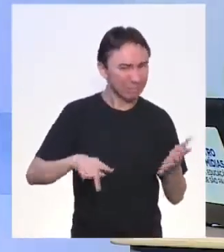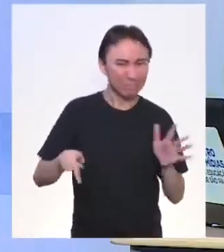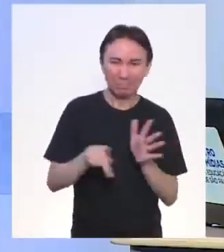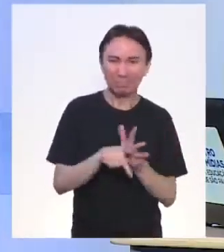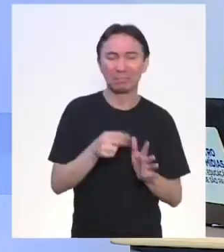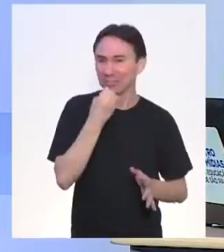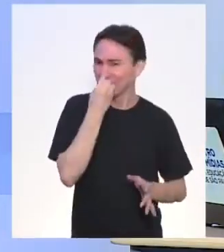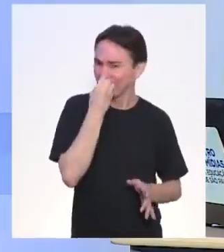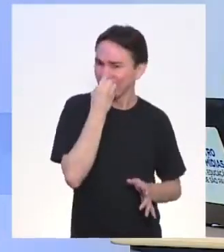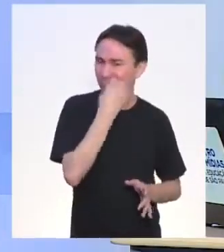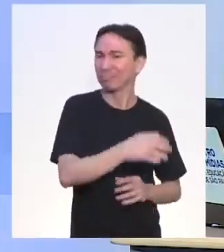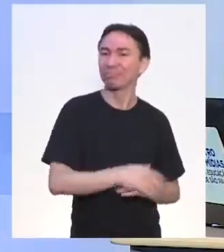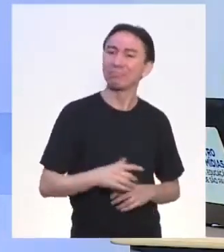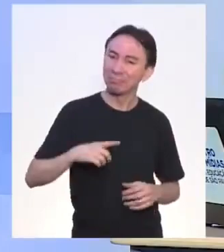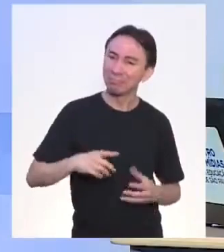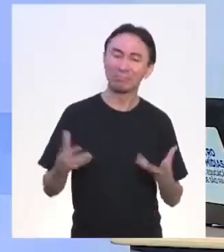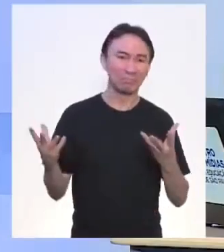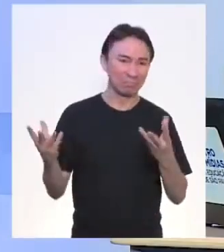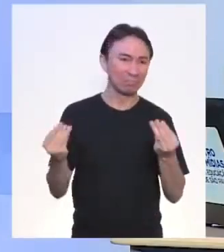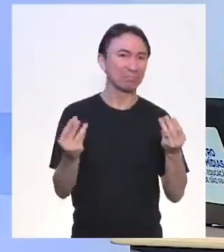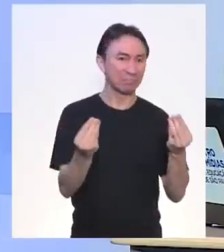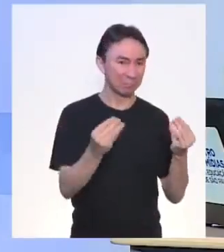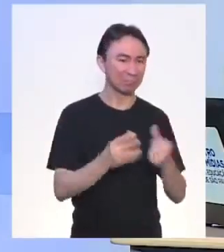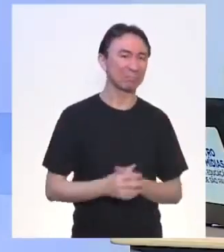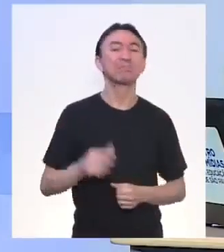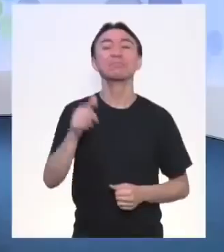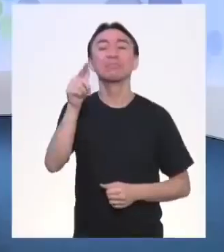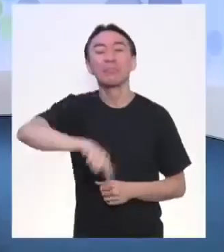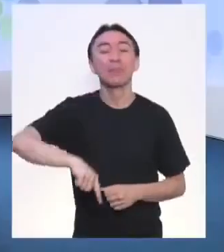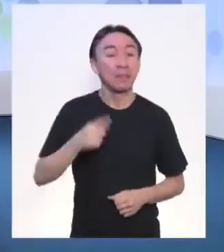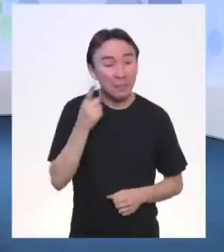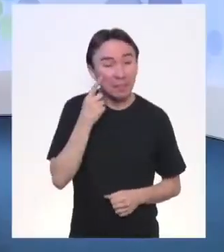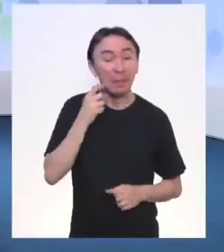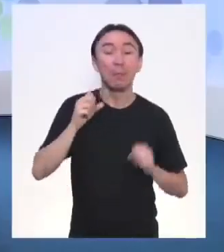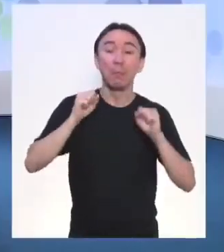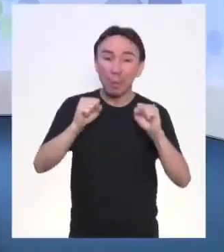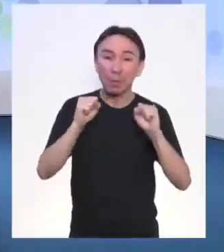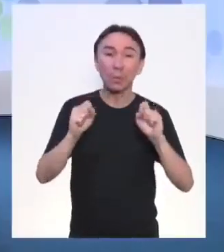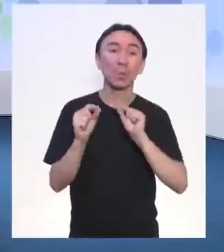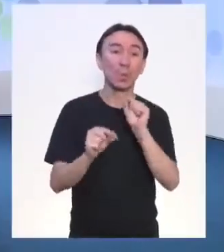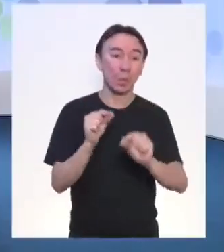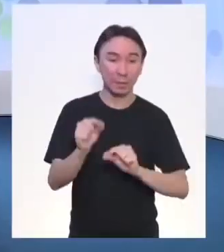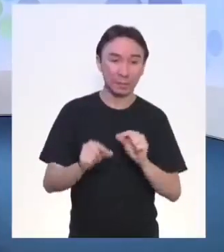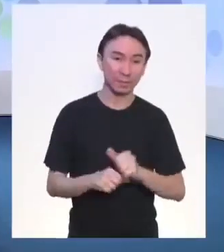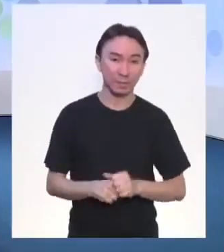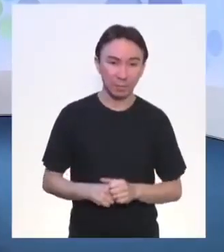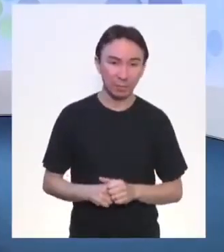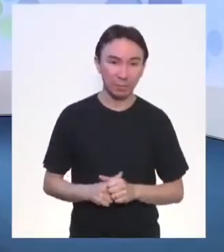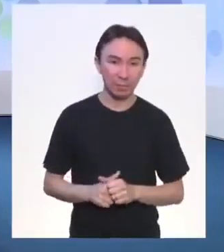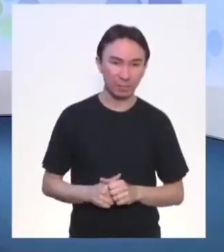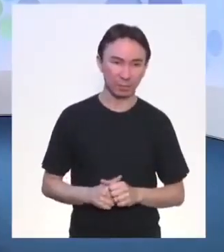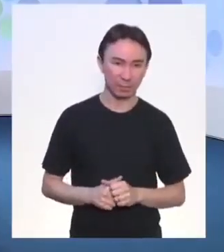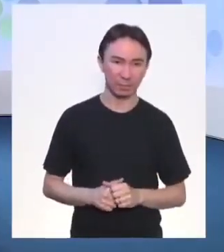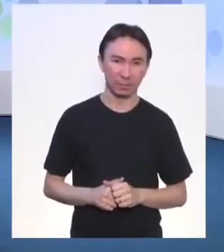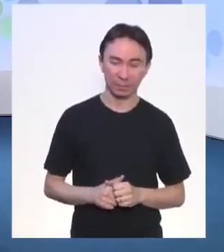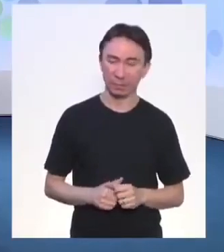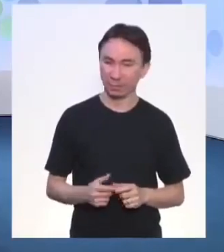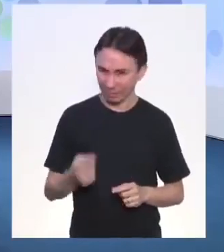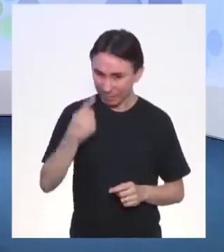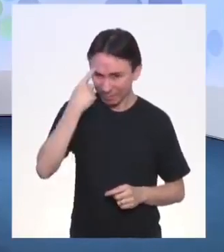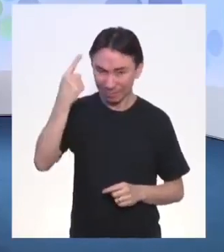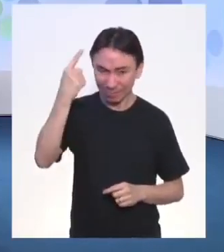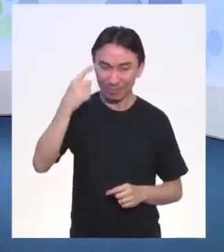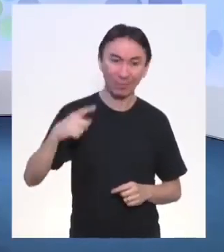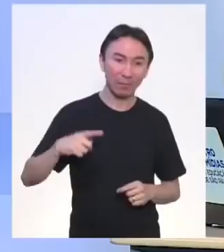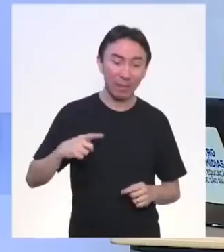Vou apagar aqui essa tabelinha. Vamos ver o que mais a gente pode contar sobre ela. Ó, aqui também... lembrando, então,